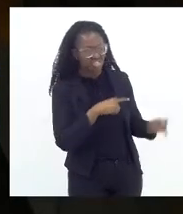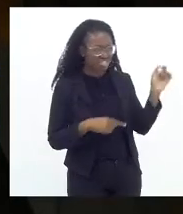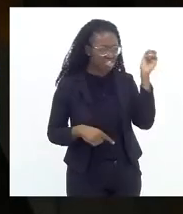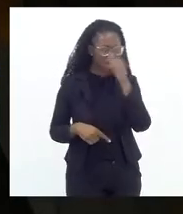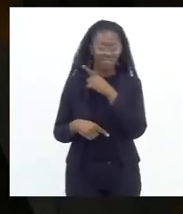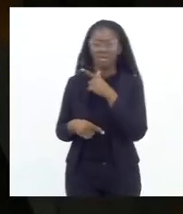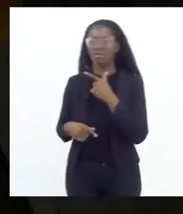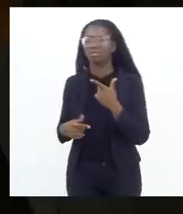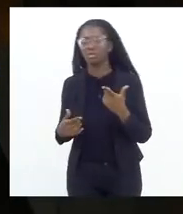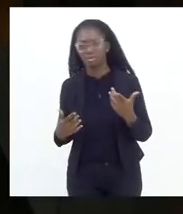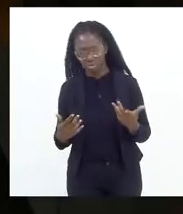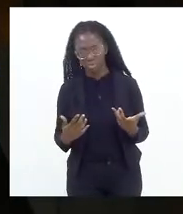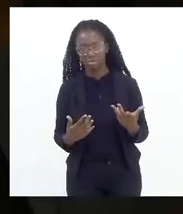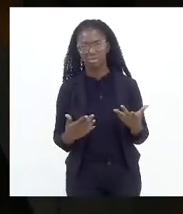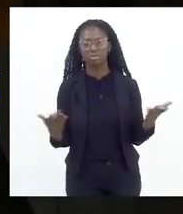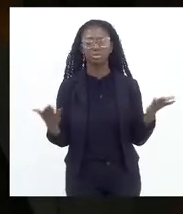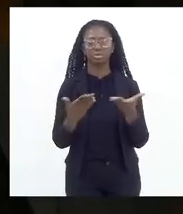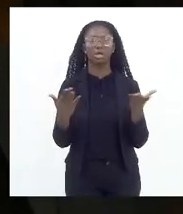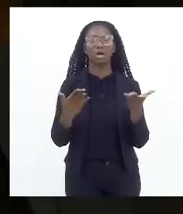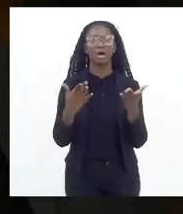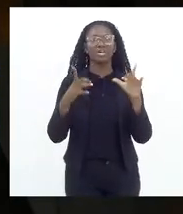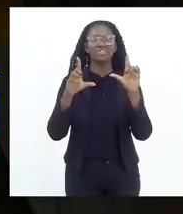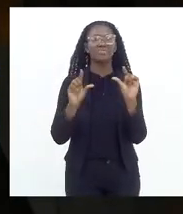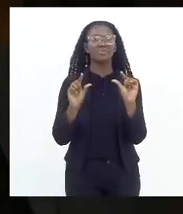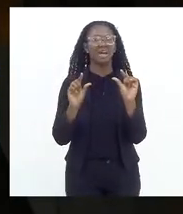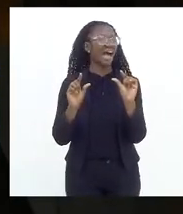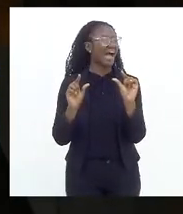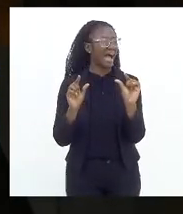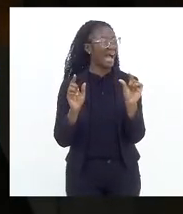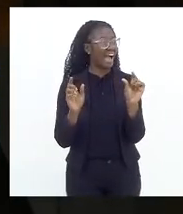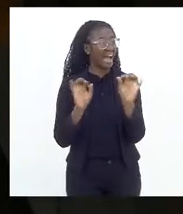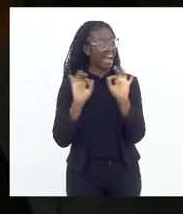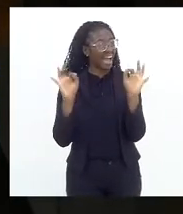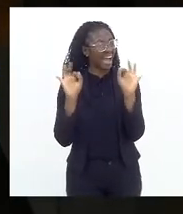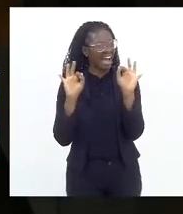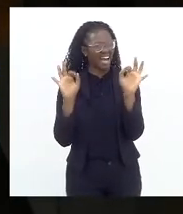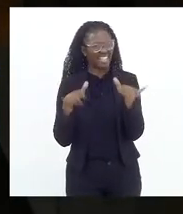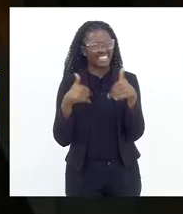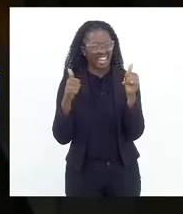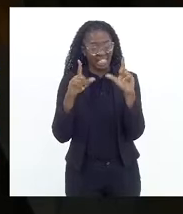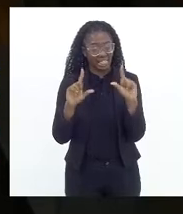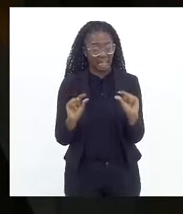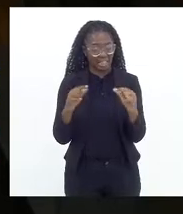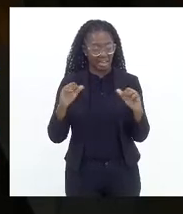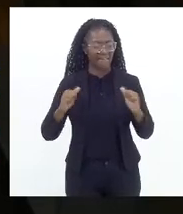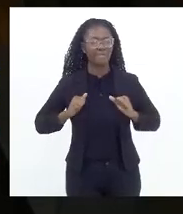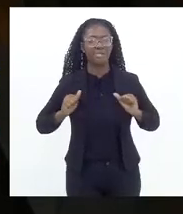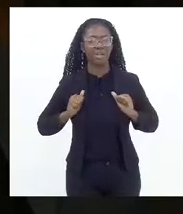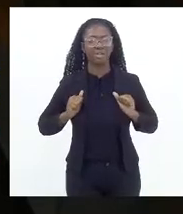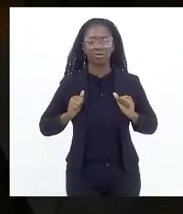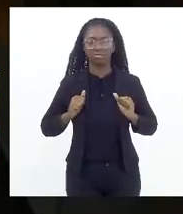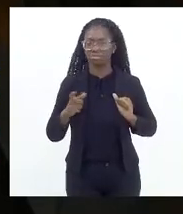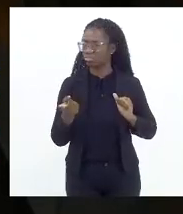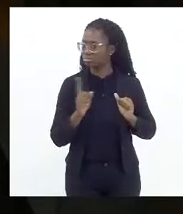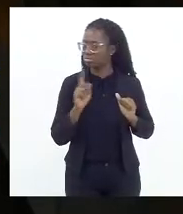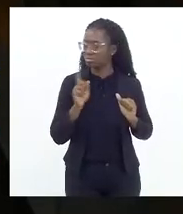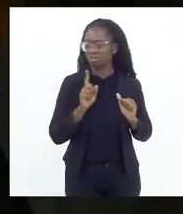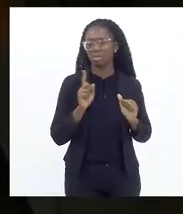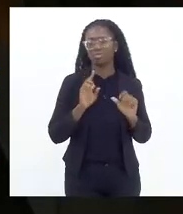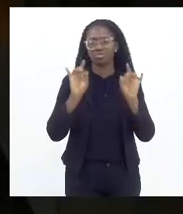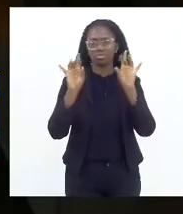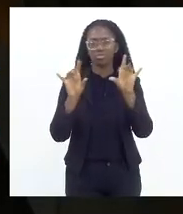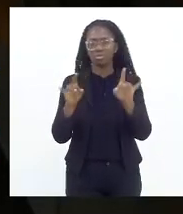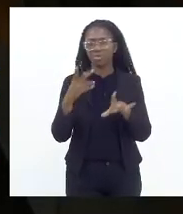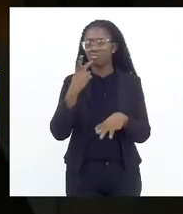absurda, que qualquer melhoria gera uma ilusão em alguns atores. Especialmente nesse momento, eu quero falar